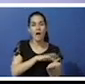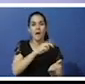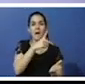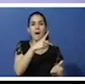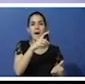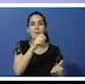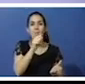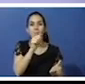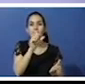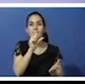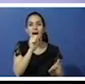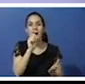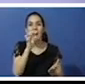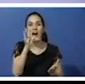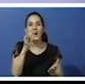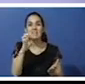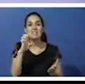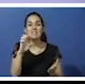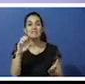pastel. Olha aqui,